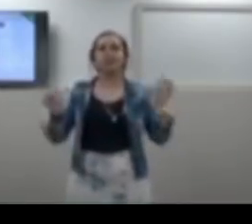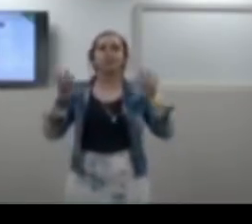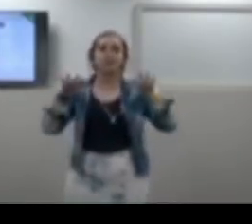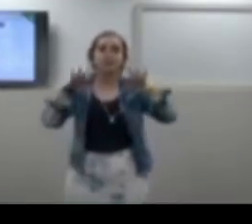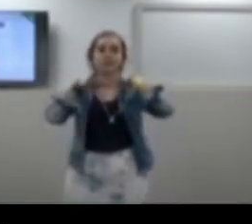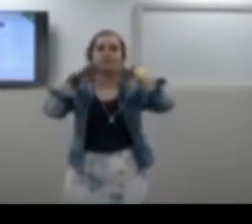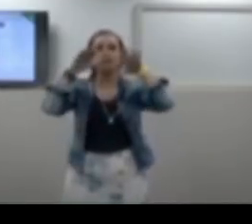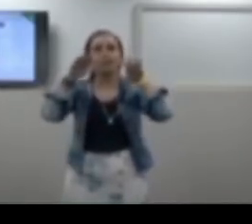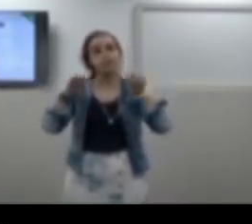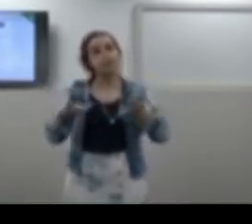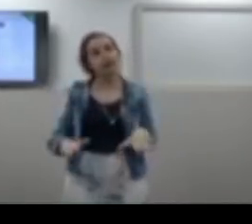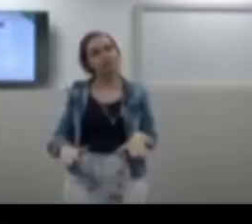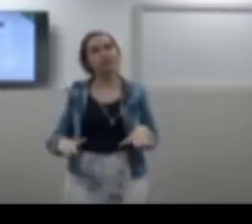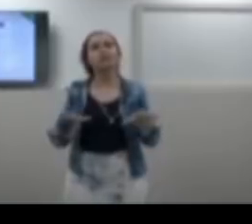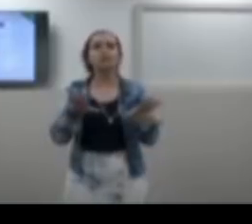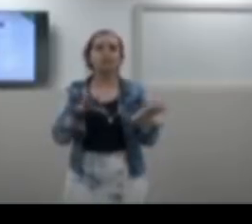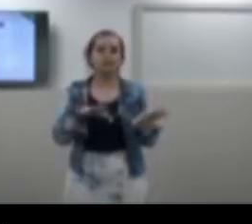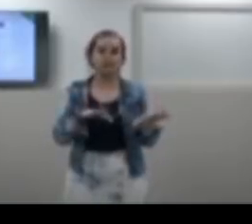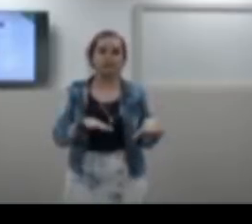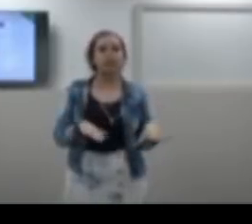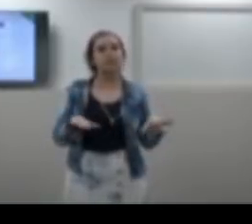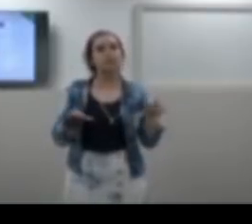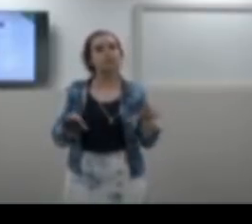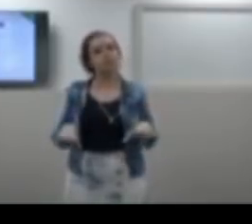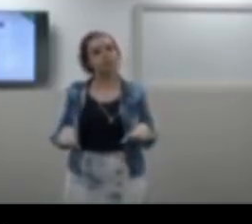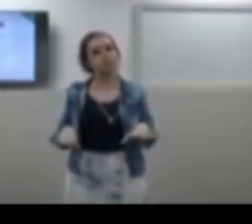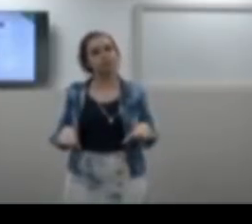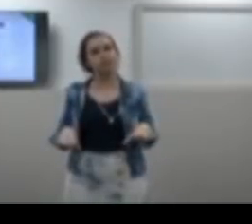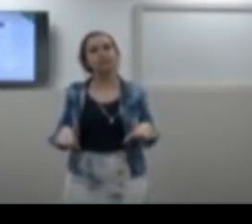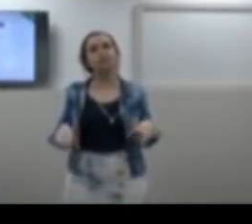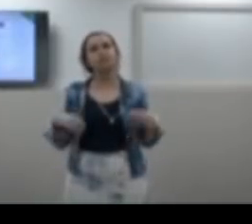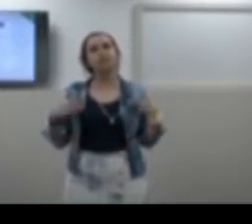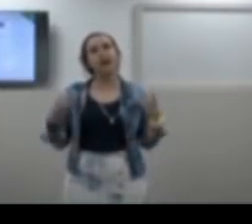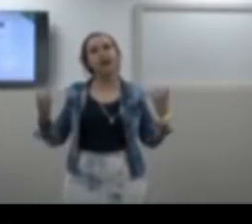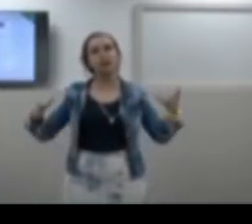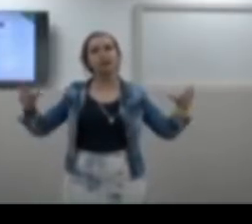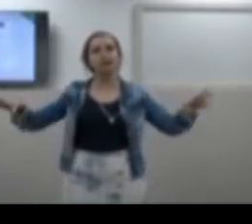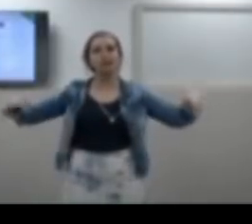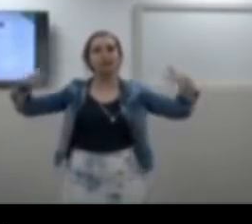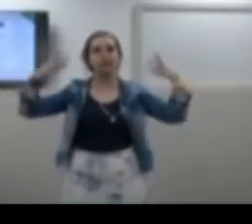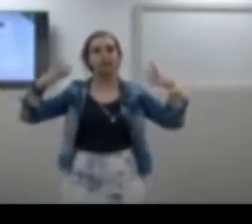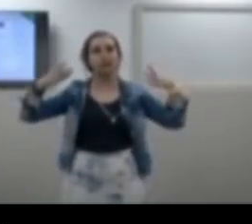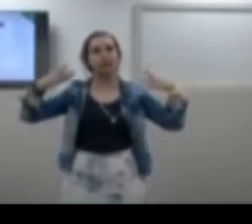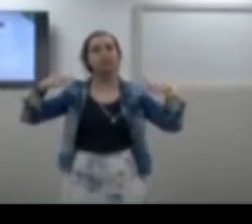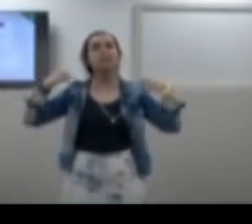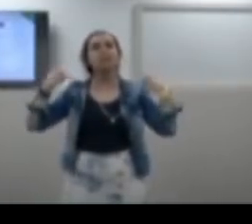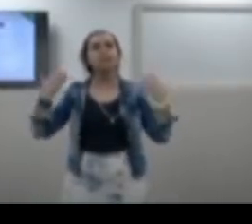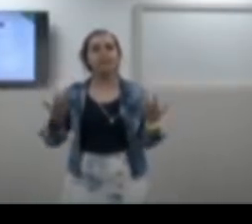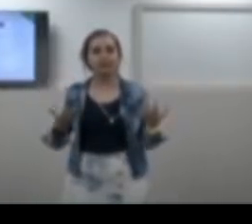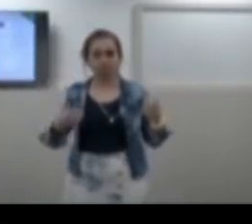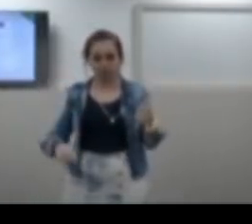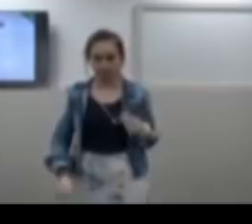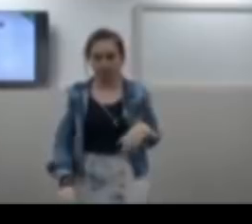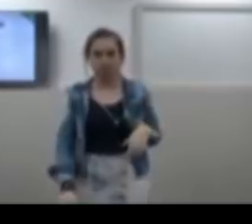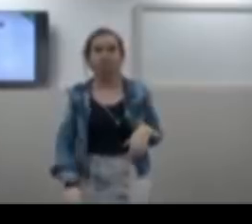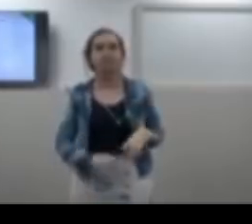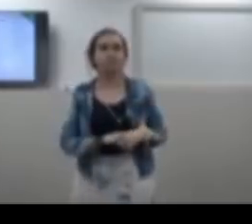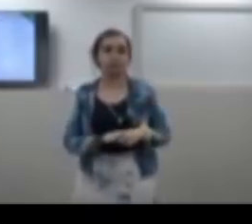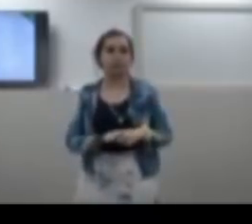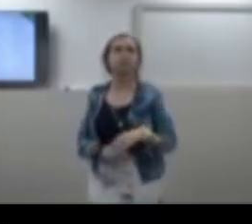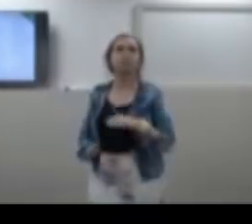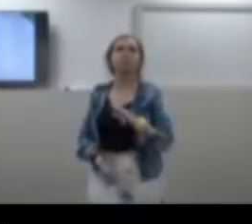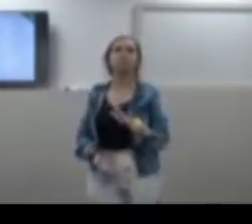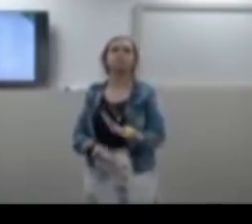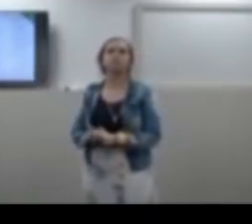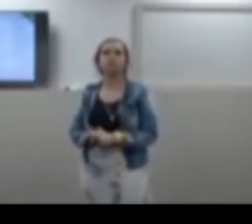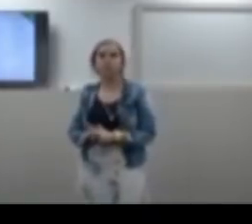da vegetação é uma vegetação mais baixa, que são as gramíneas e os arbustos. Tá? Então a gente só vai encontrar essas árvores maiores perto dos rios, que